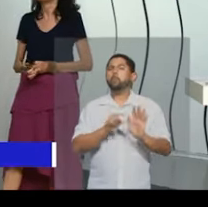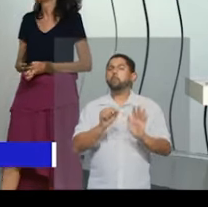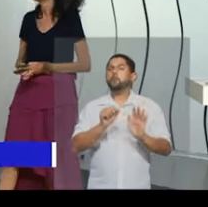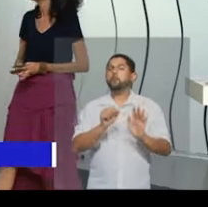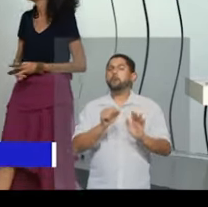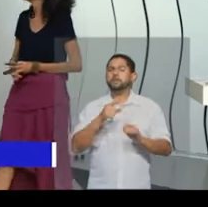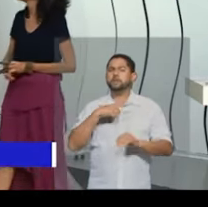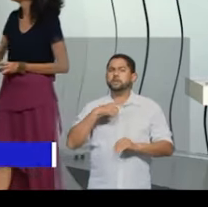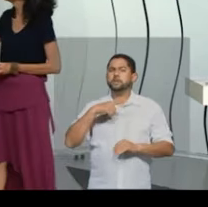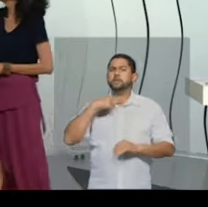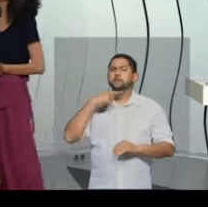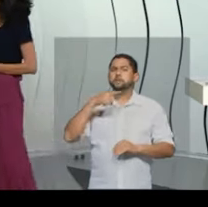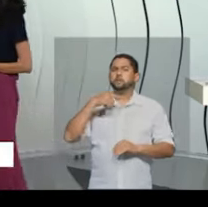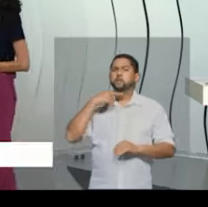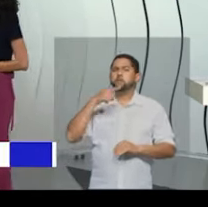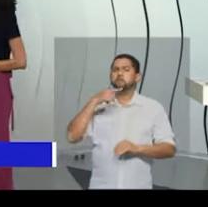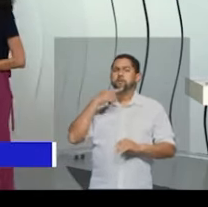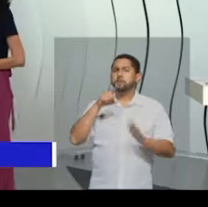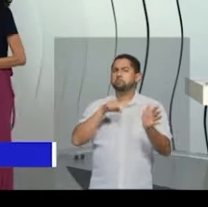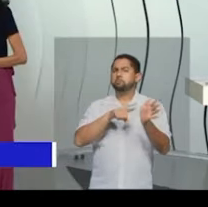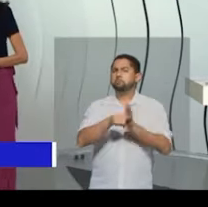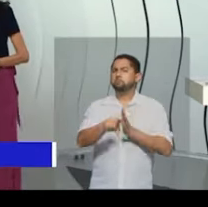questionava.